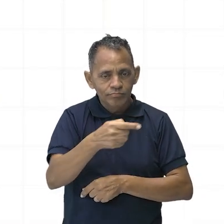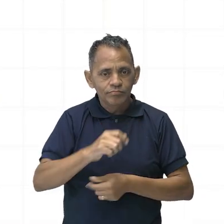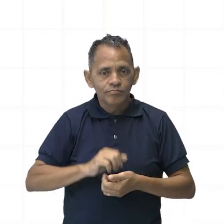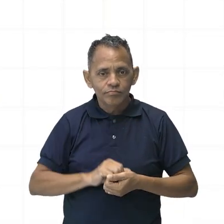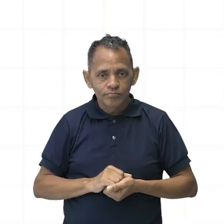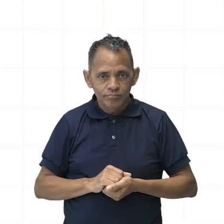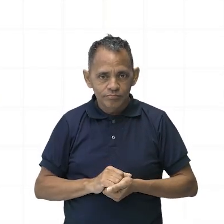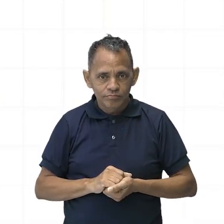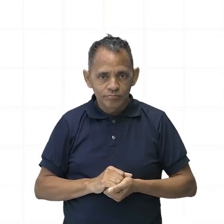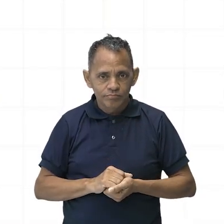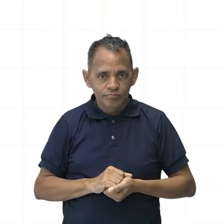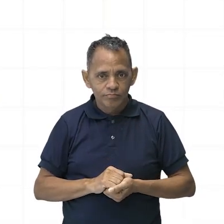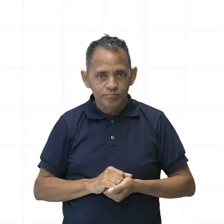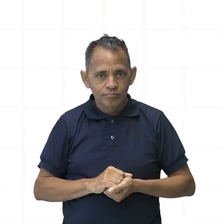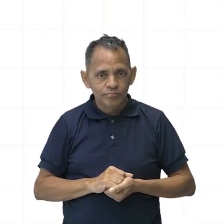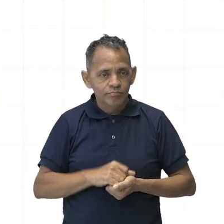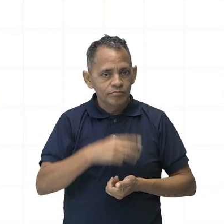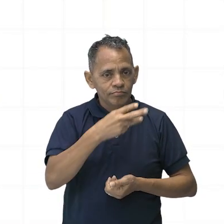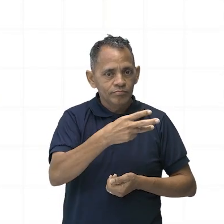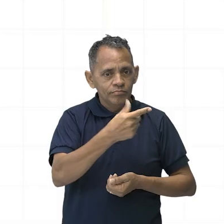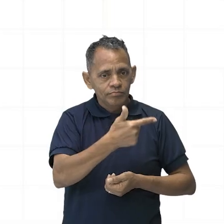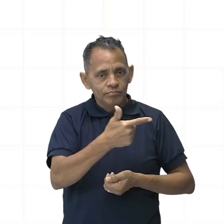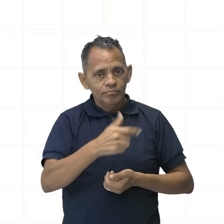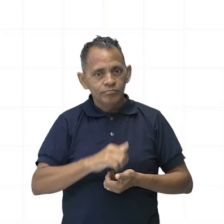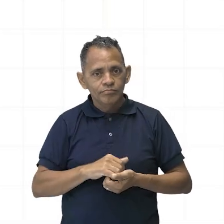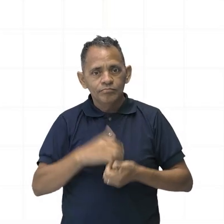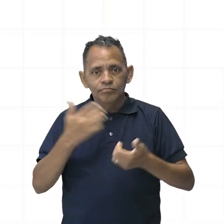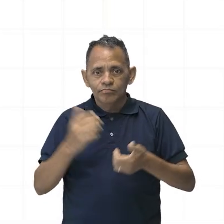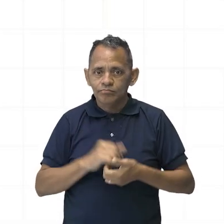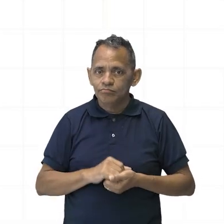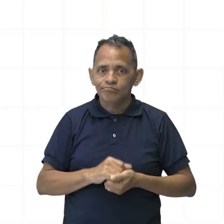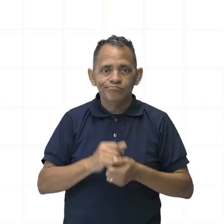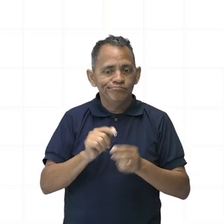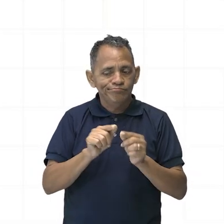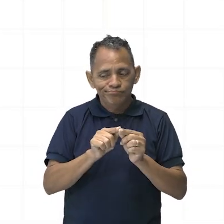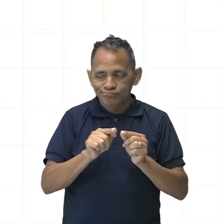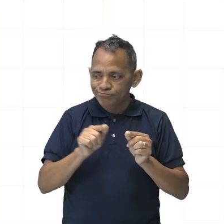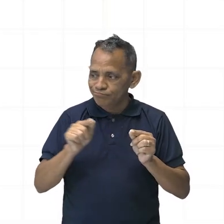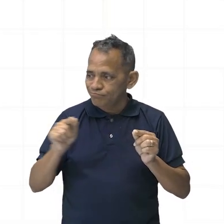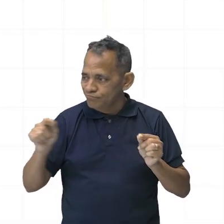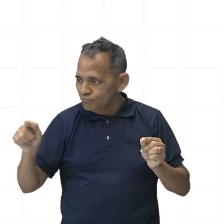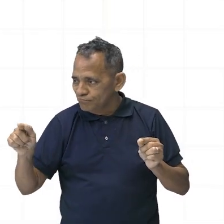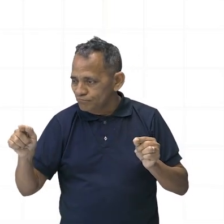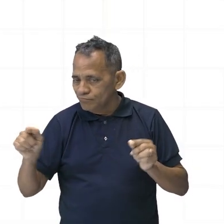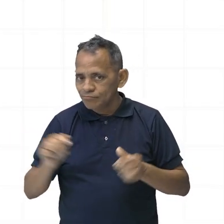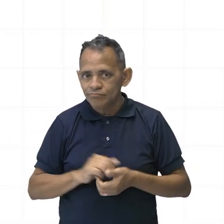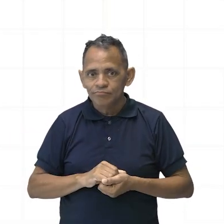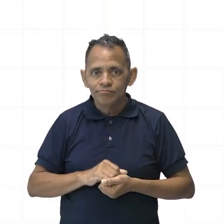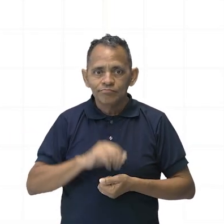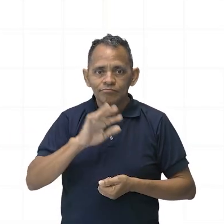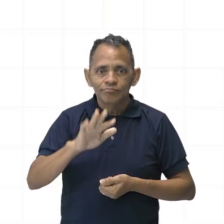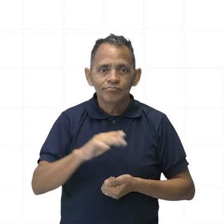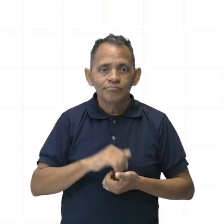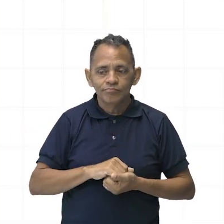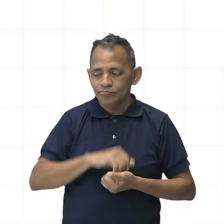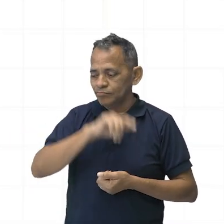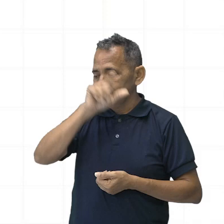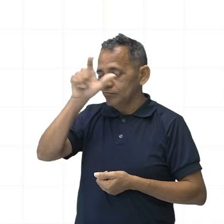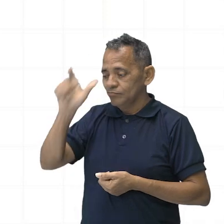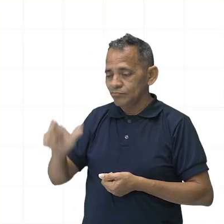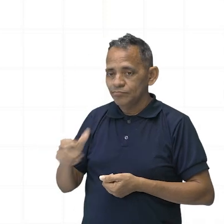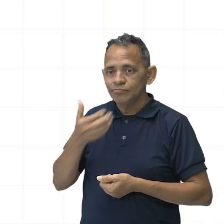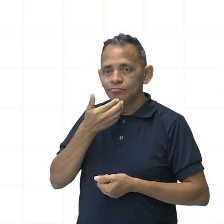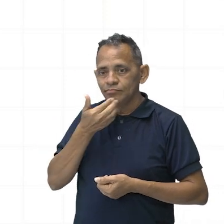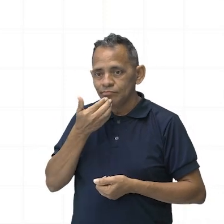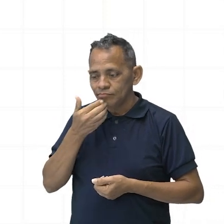ficar muito longo. Então, nesse caso, é mais interessante trabalhar com a frequência